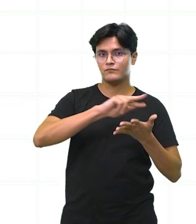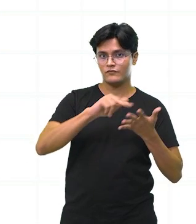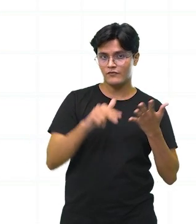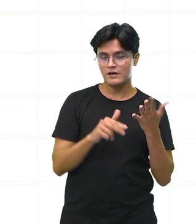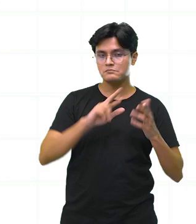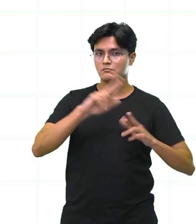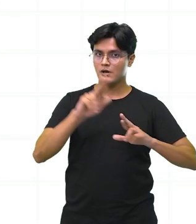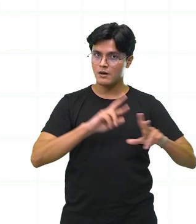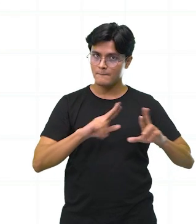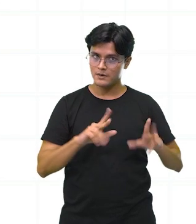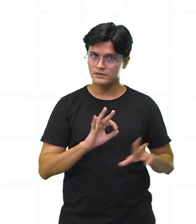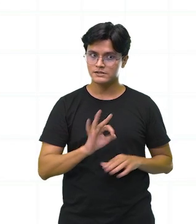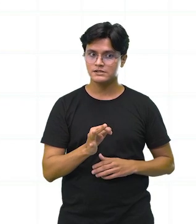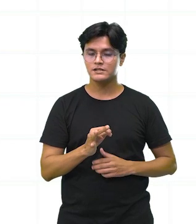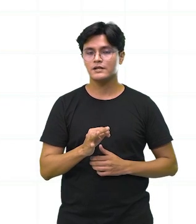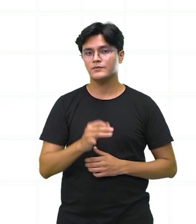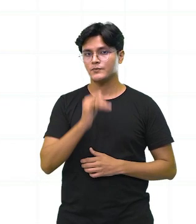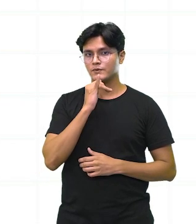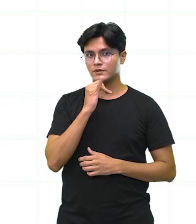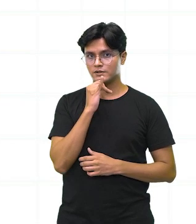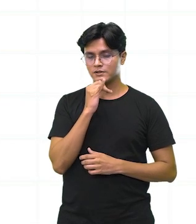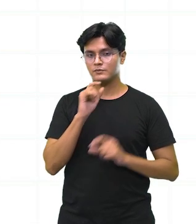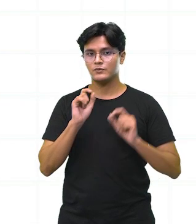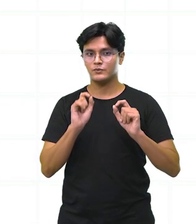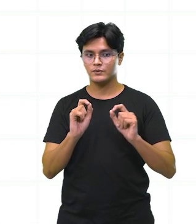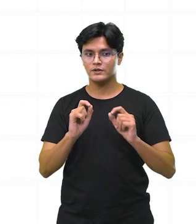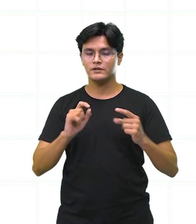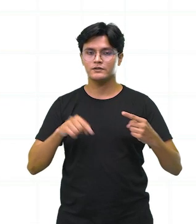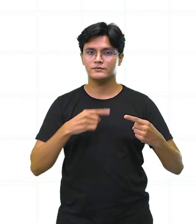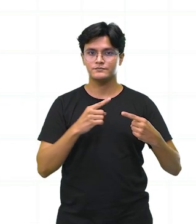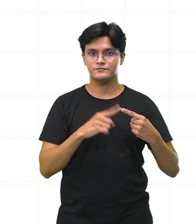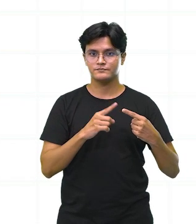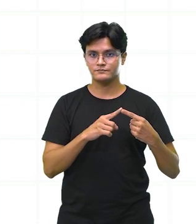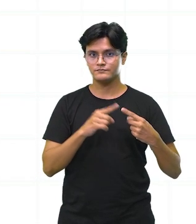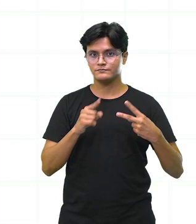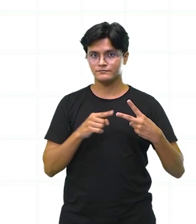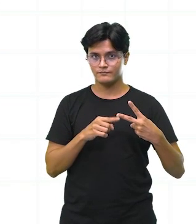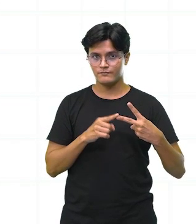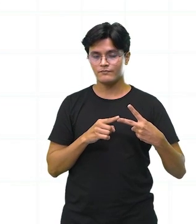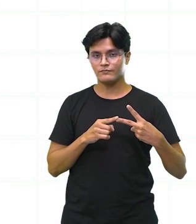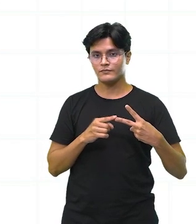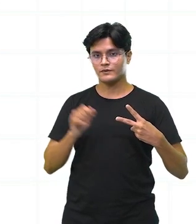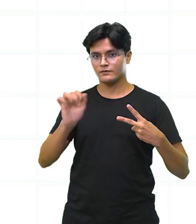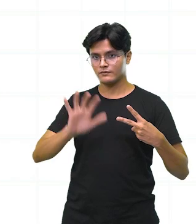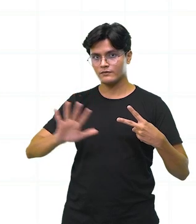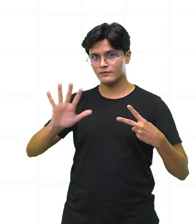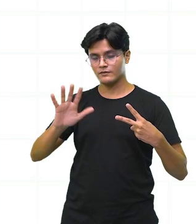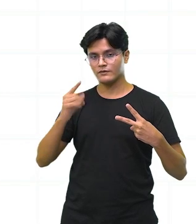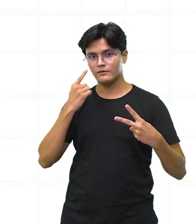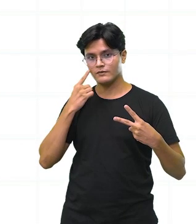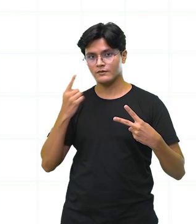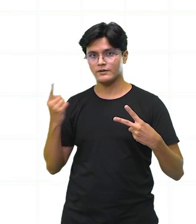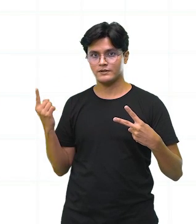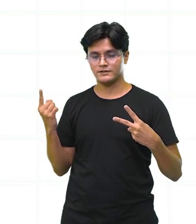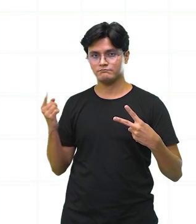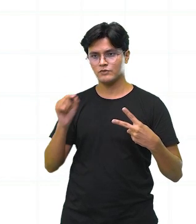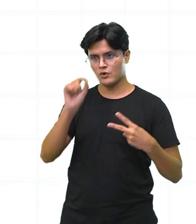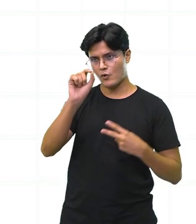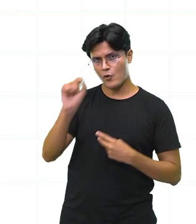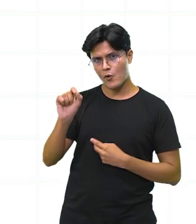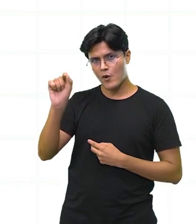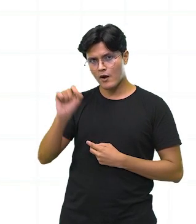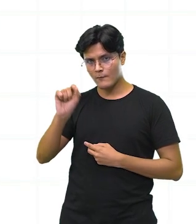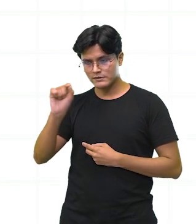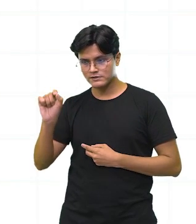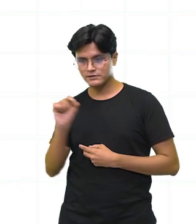diferentes por exemplo aqui nós temos eh essas duas esse aqui ó vou colocar um uma setinha para vocês e aqui também